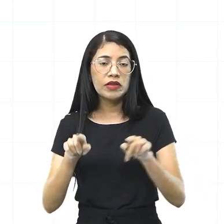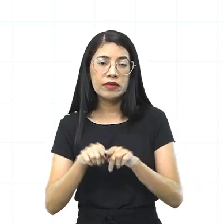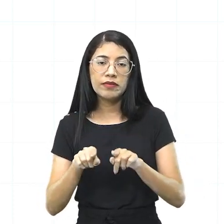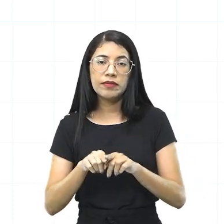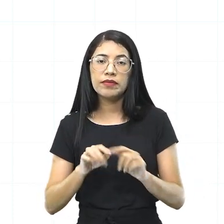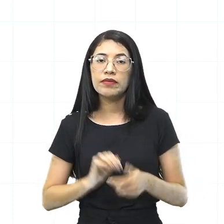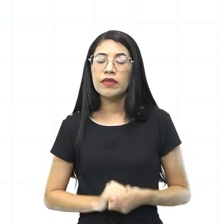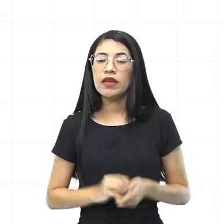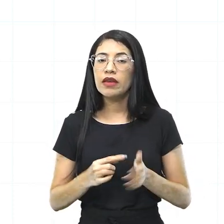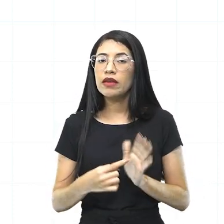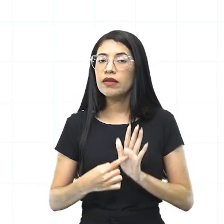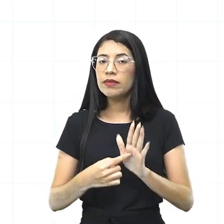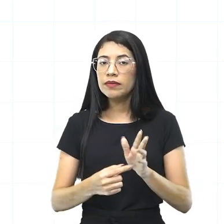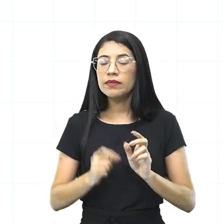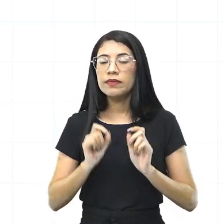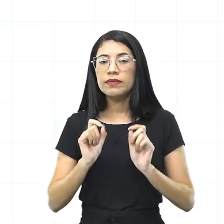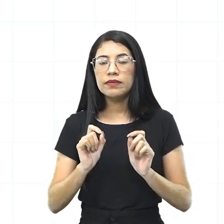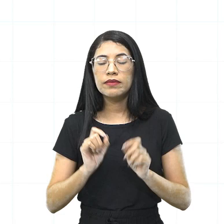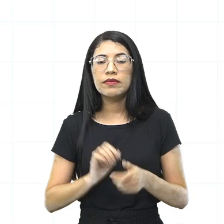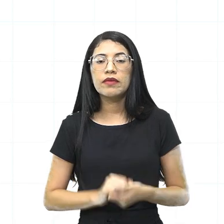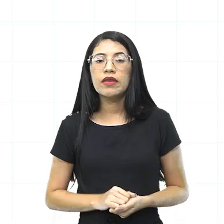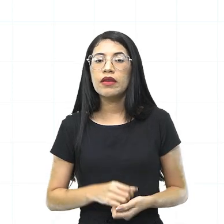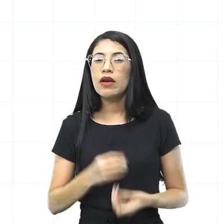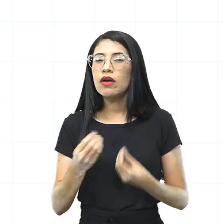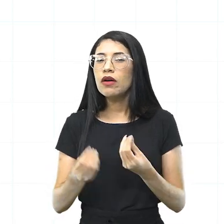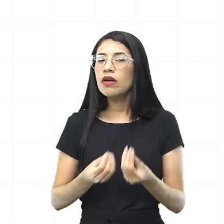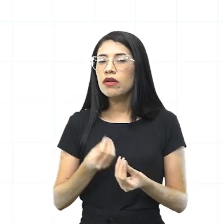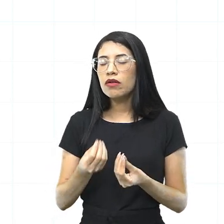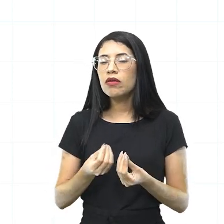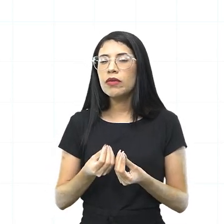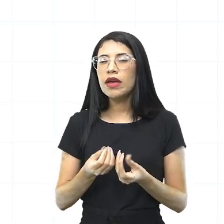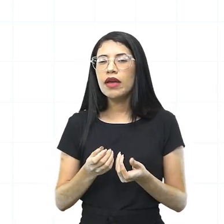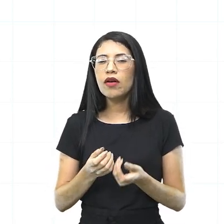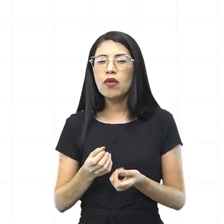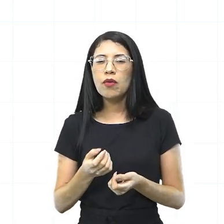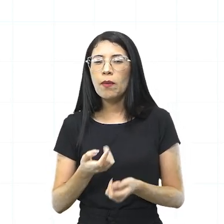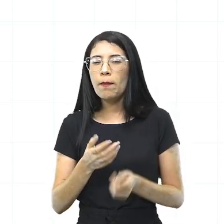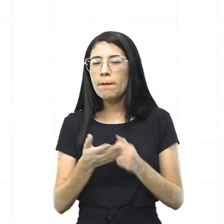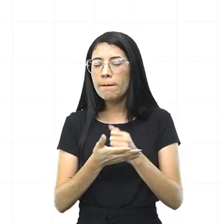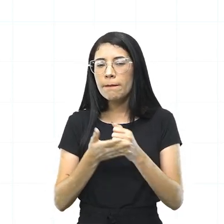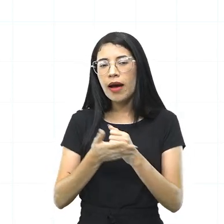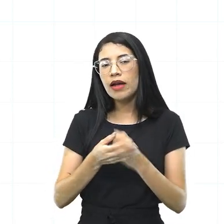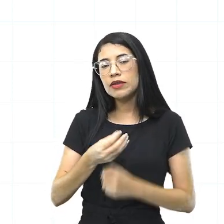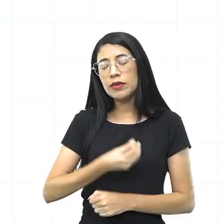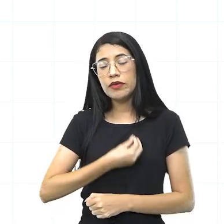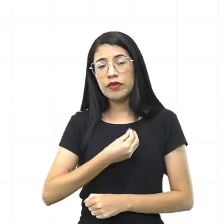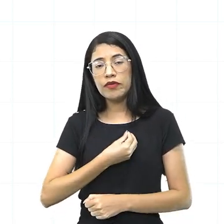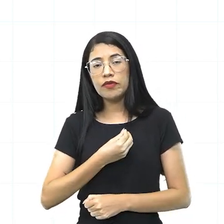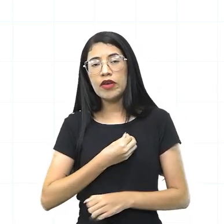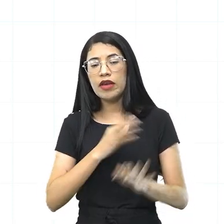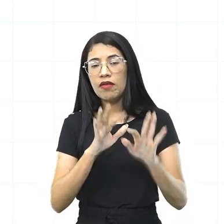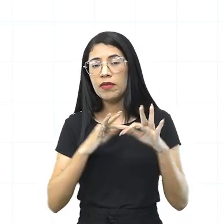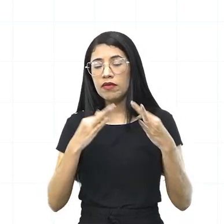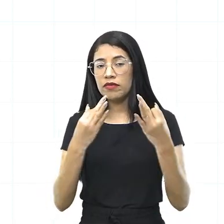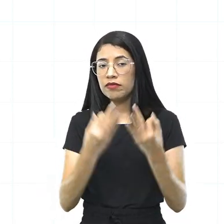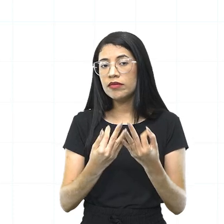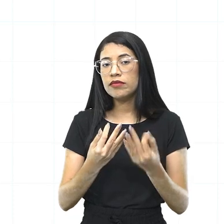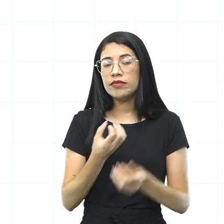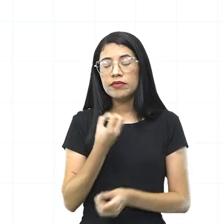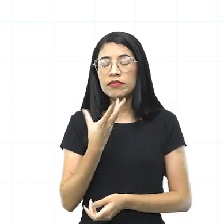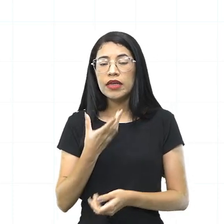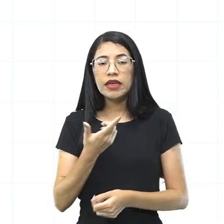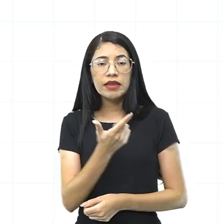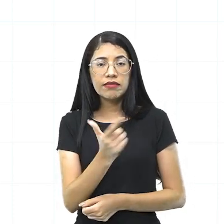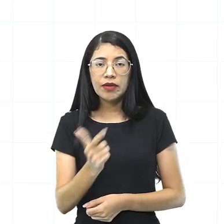sim, né? Mostrando o que é o mínimo para uma população, né? Para uma família, eles não têm, tá